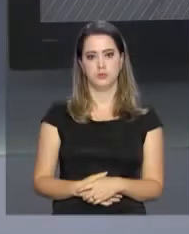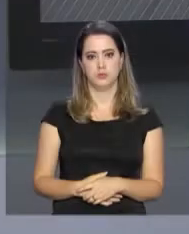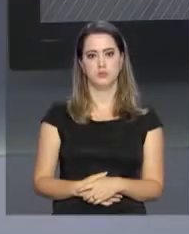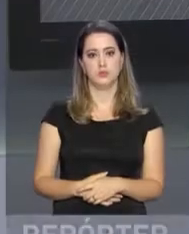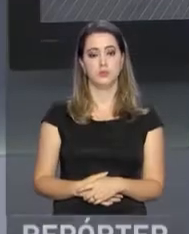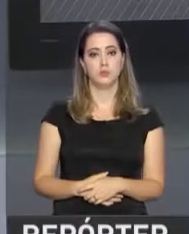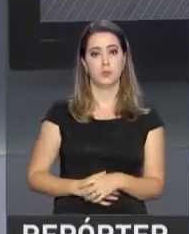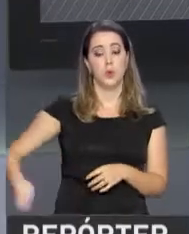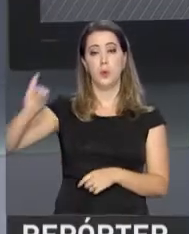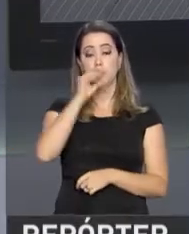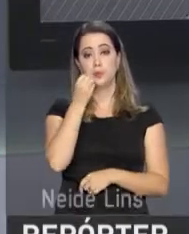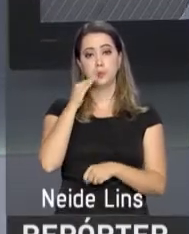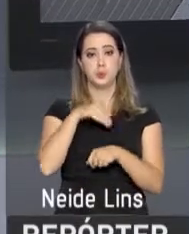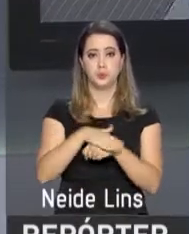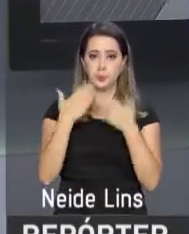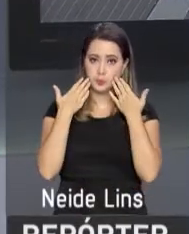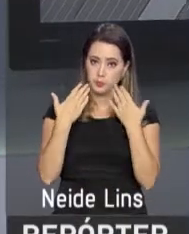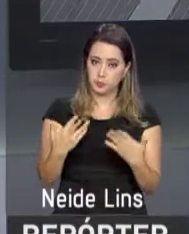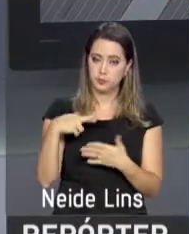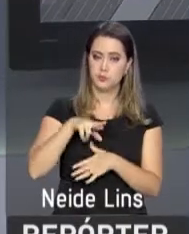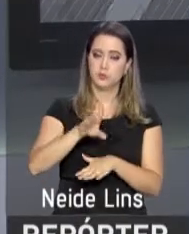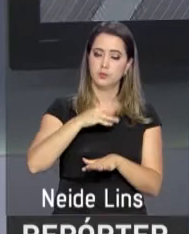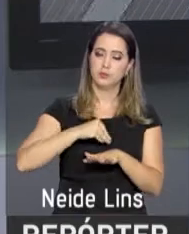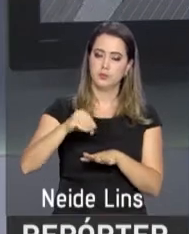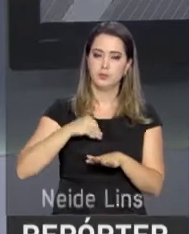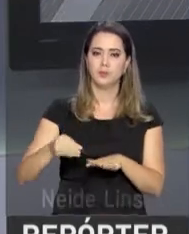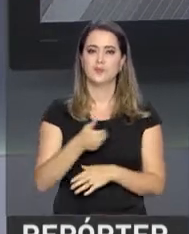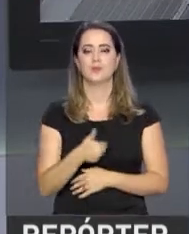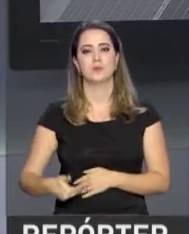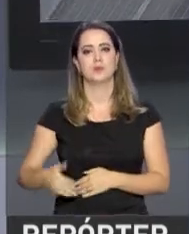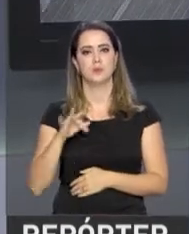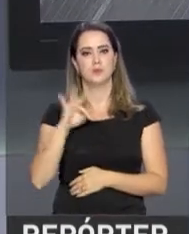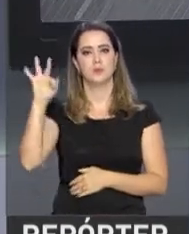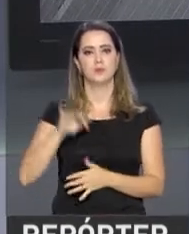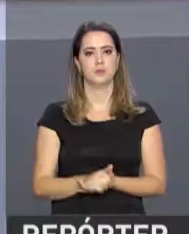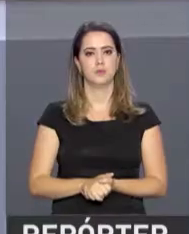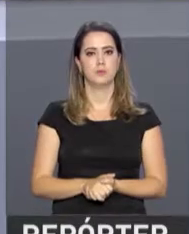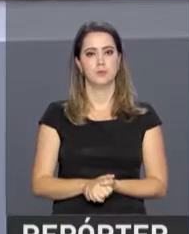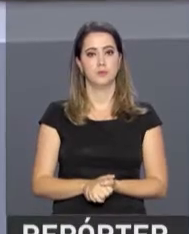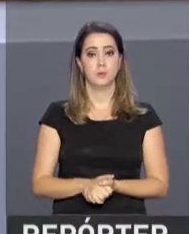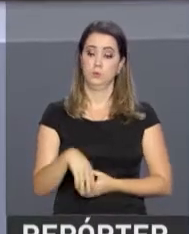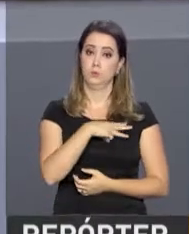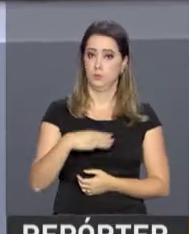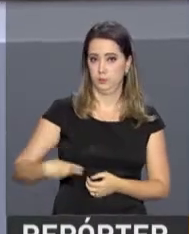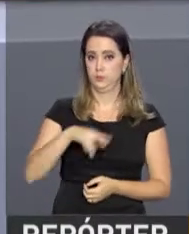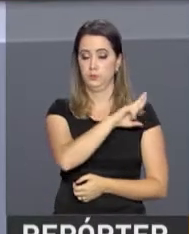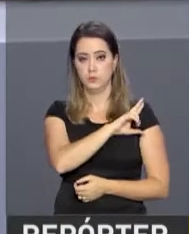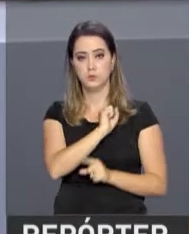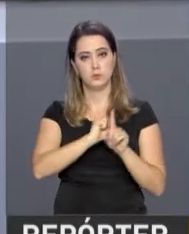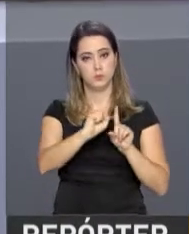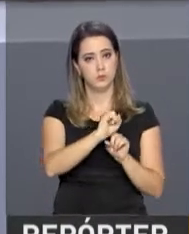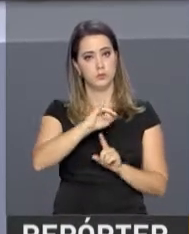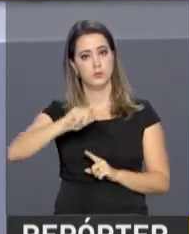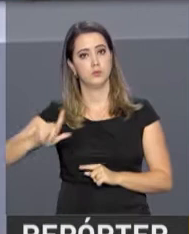olá boa noite começa agora o repórter nbr com as notícias do governo federal ministros e representantes da